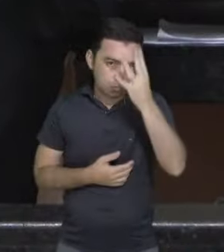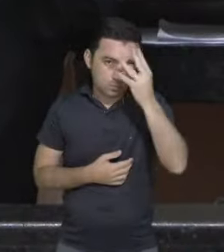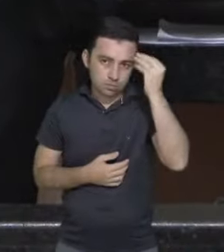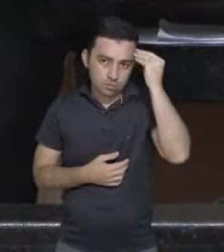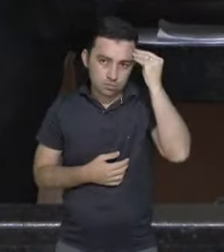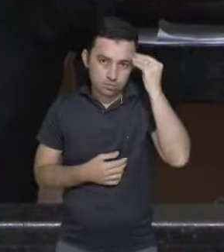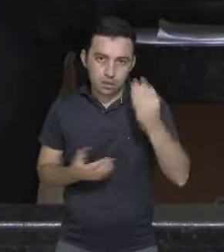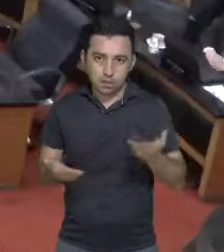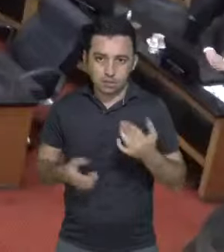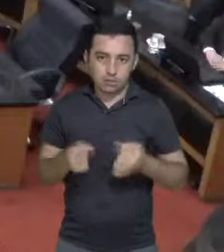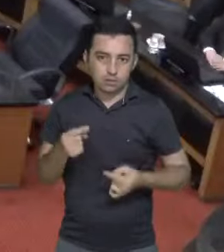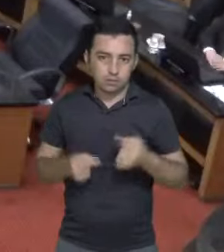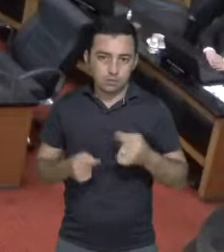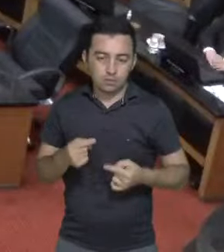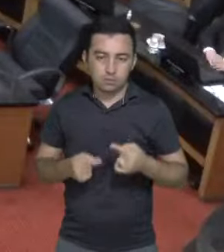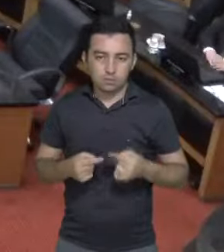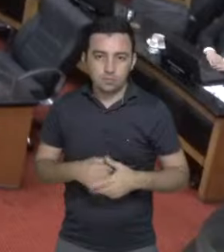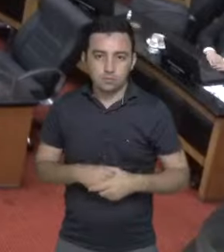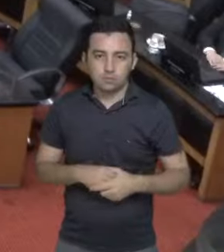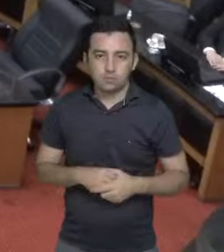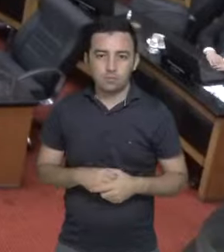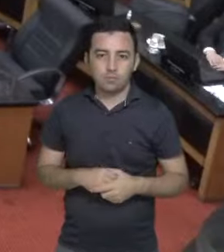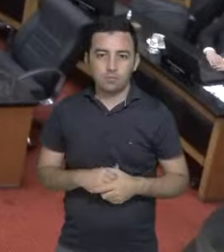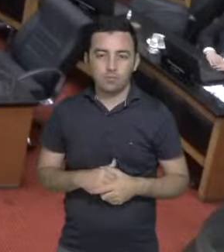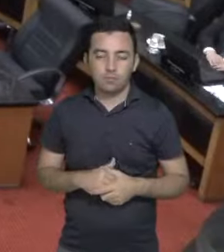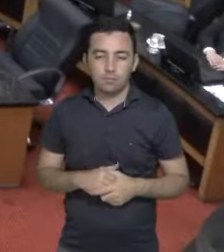em discussão.